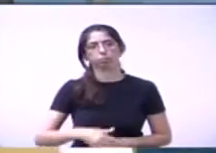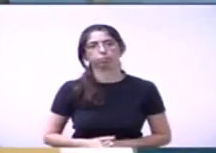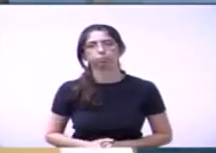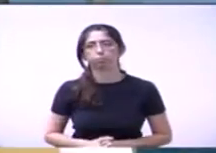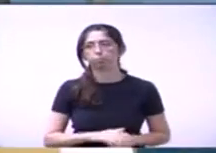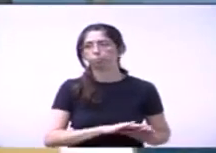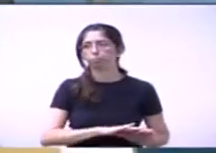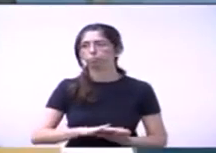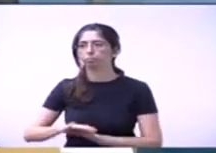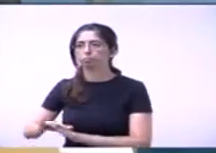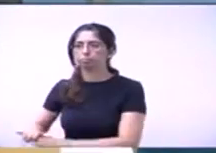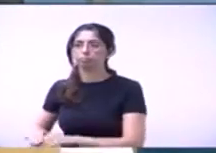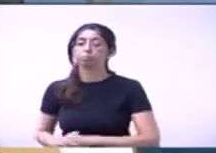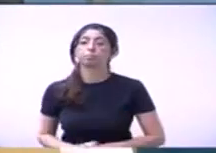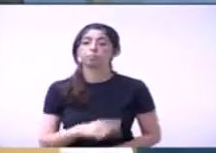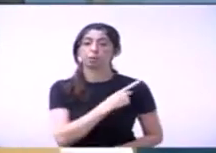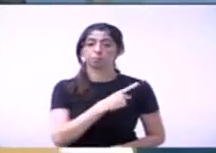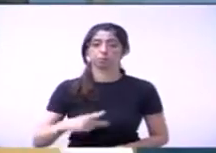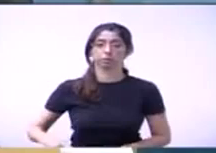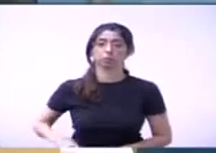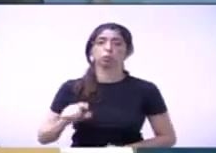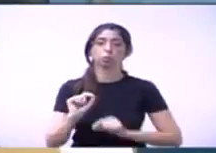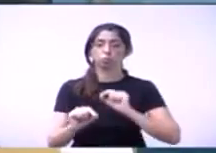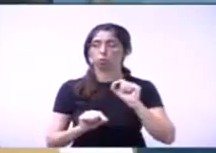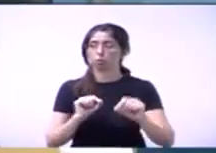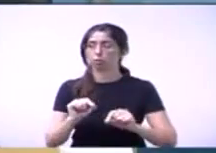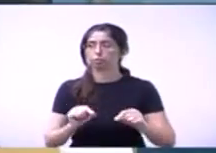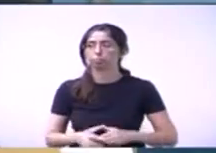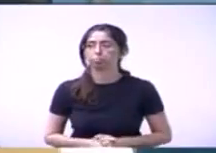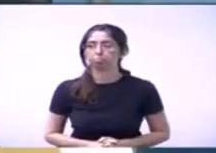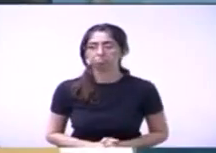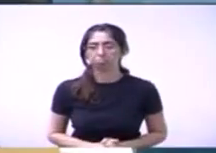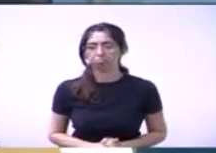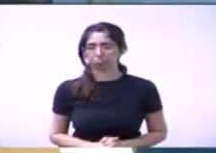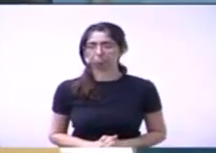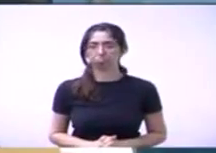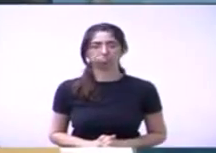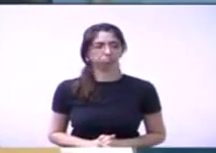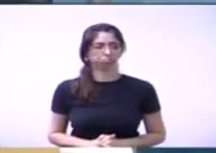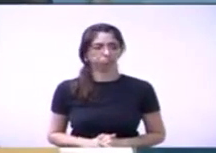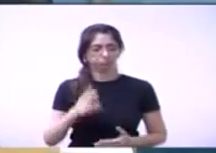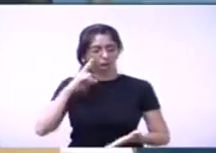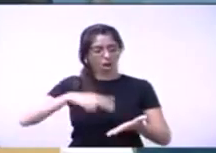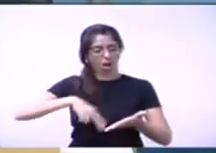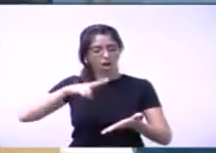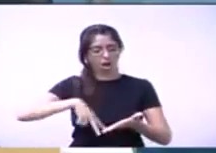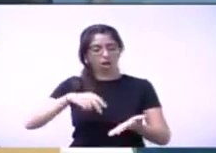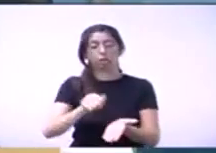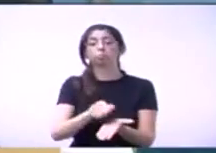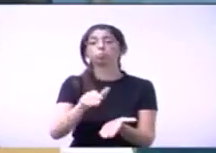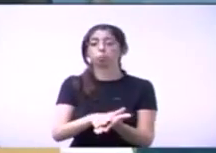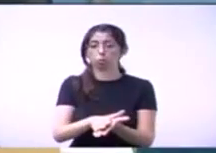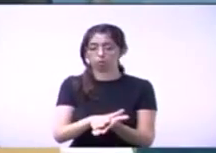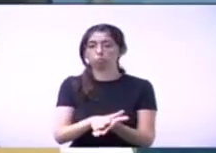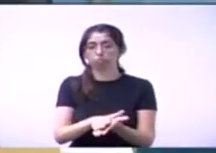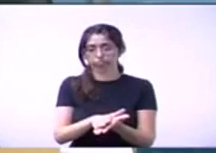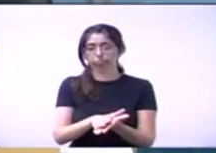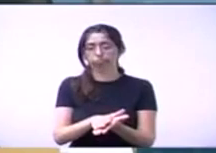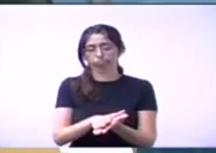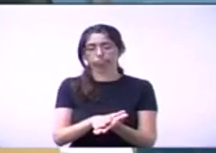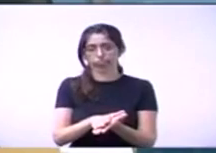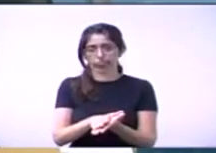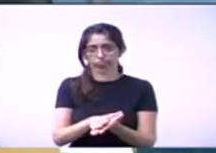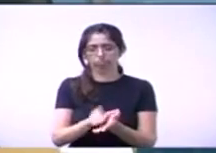Como eu ia dizendo, presidente, aqui está dizendo que tem que aplicar multa para a empresa. Quem vai aplicar a